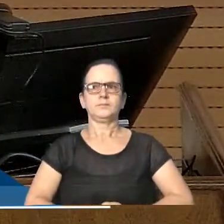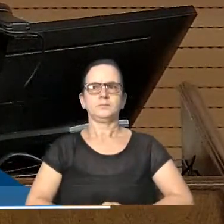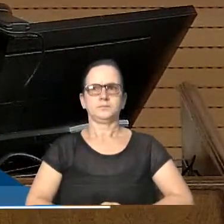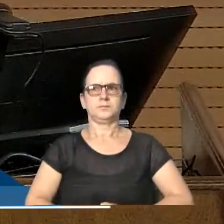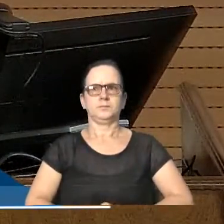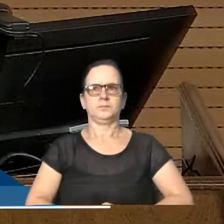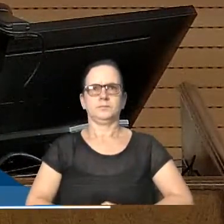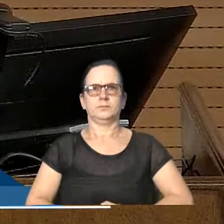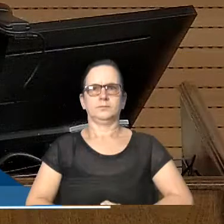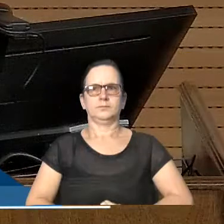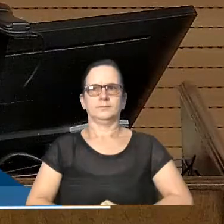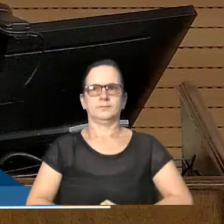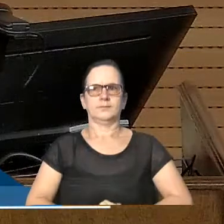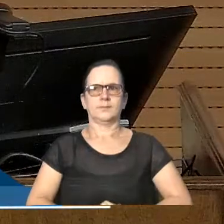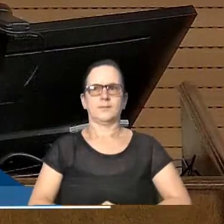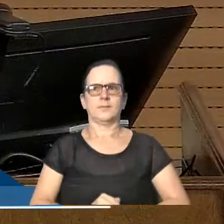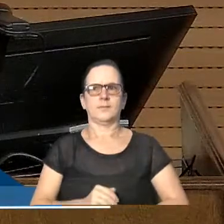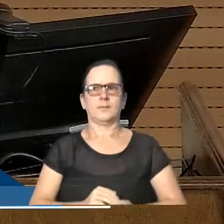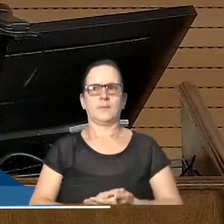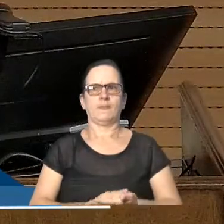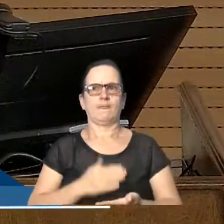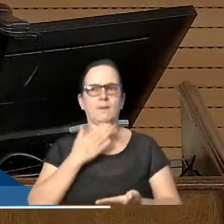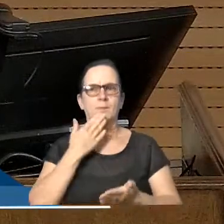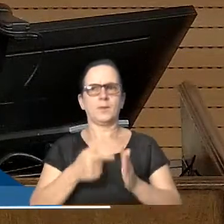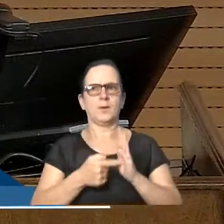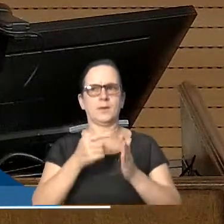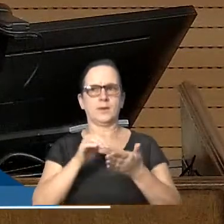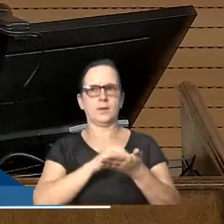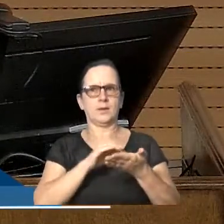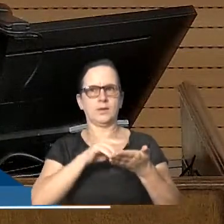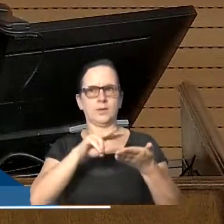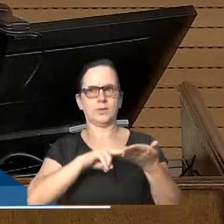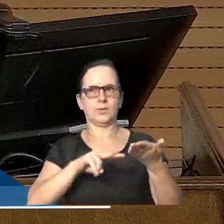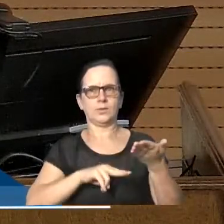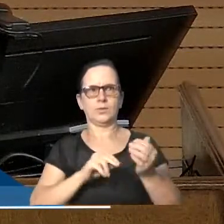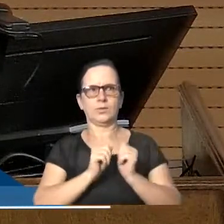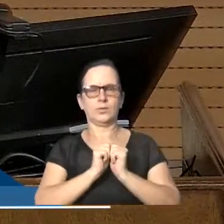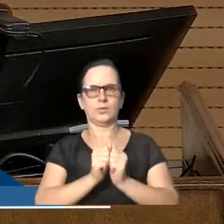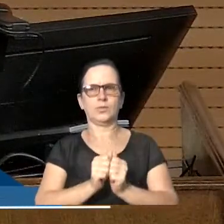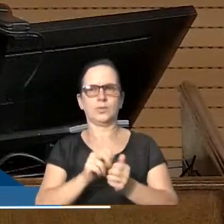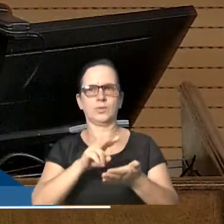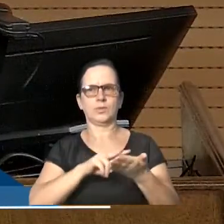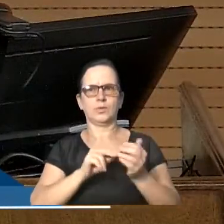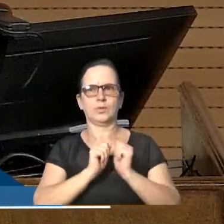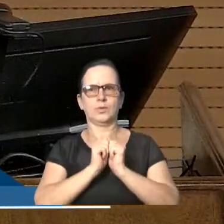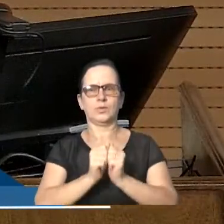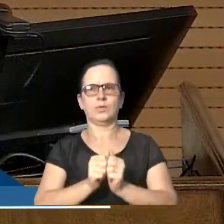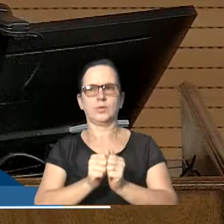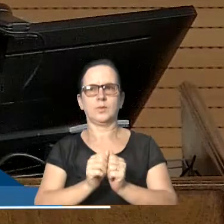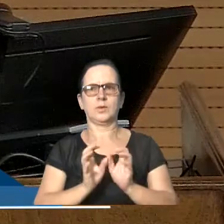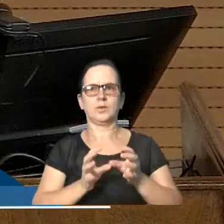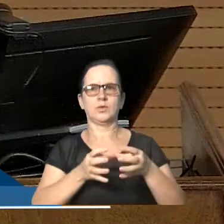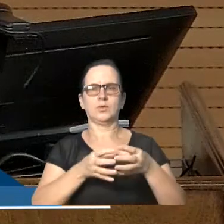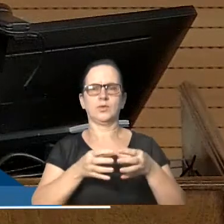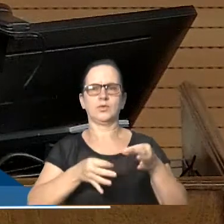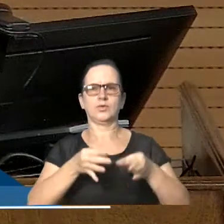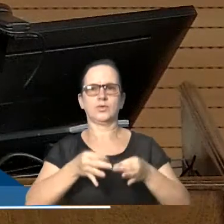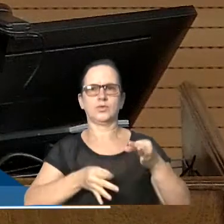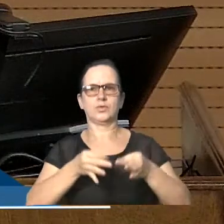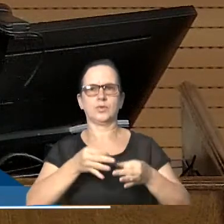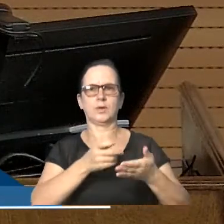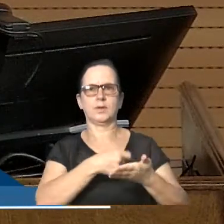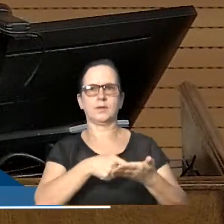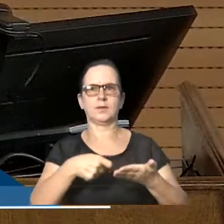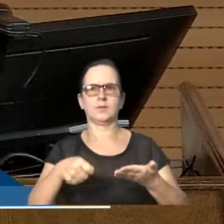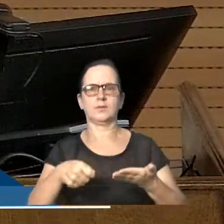Solicita ao senhor primeiro secretário que proceda à leitura do parecer favorável à tramitação da propositura exarada pelas comissões de Justiça